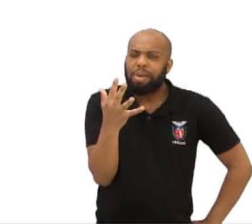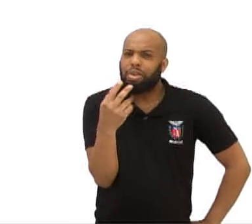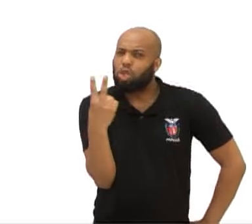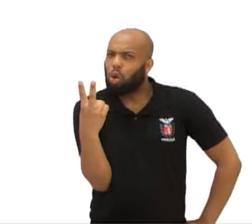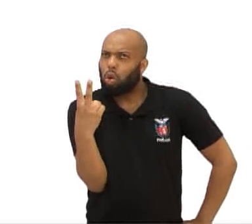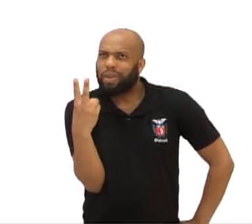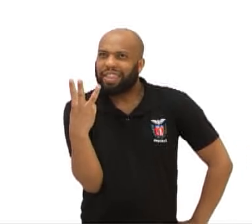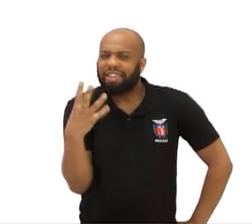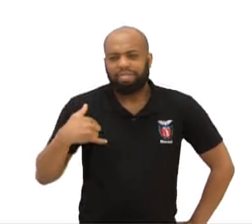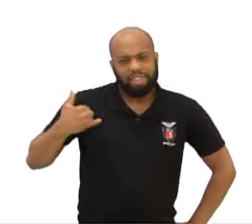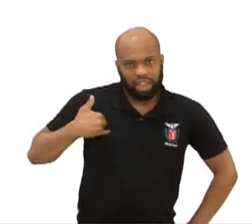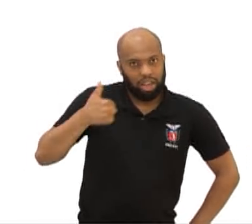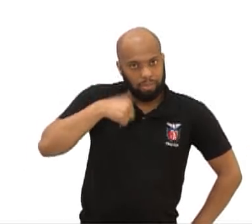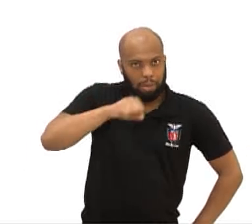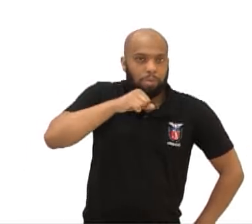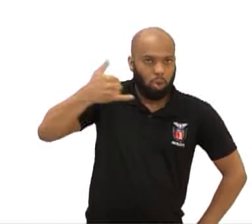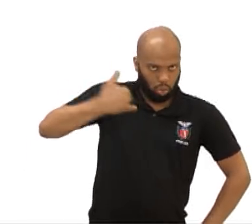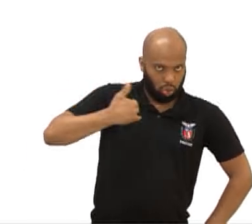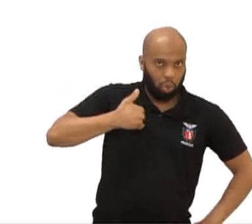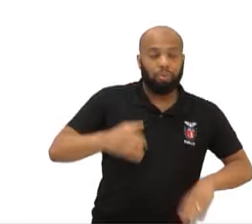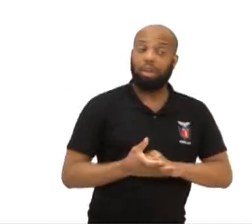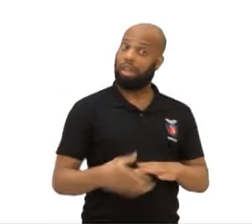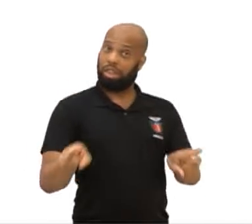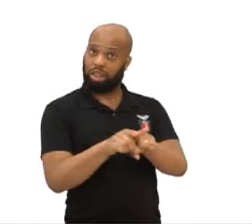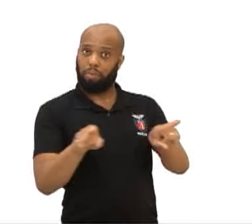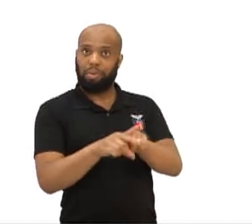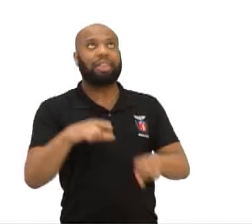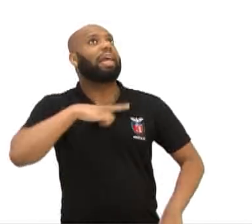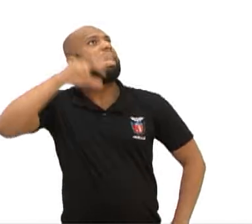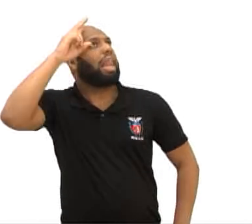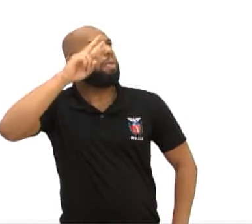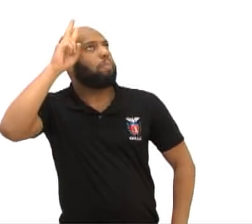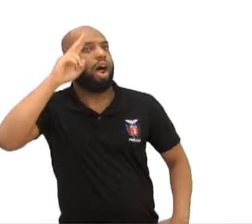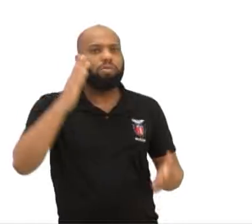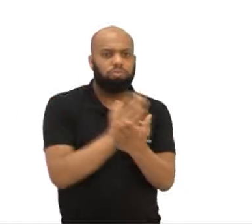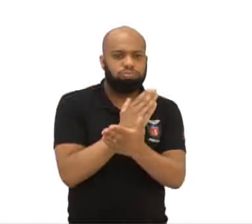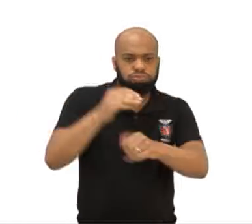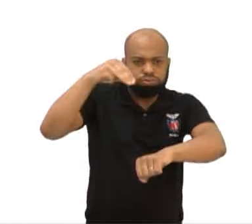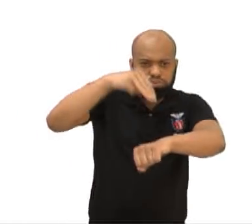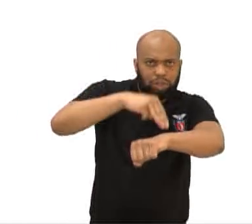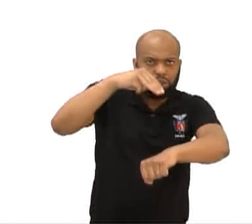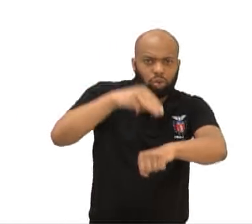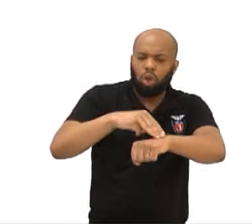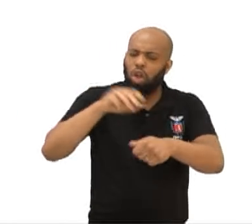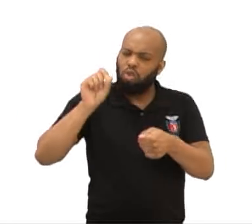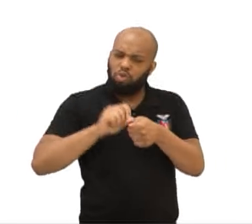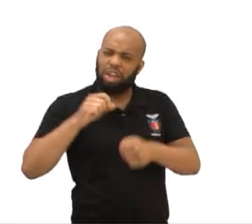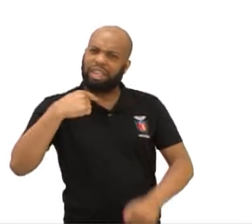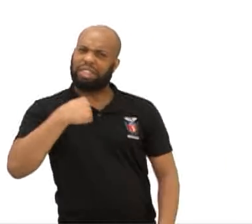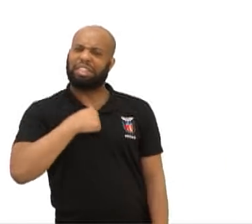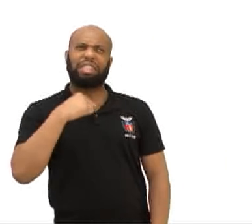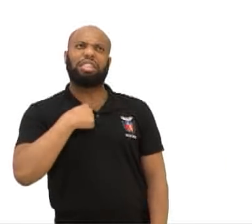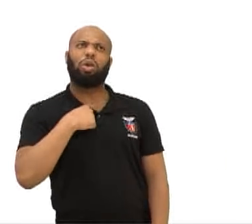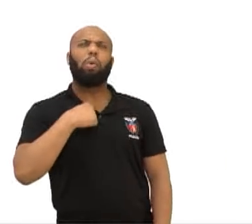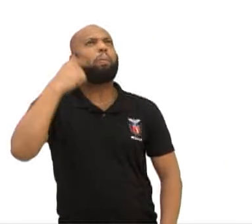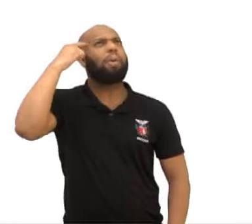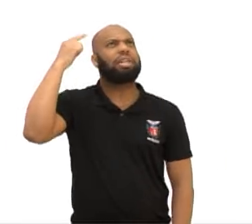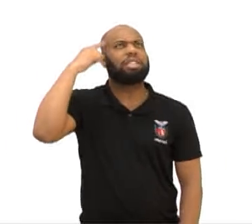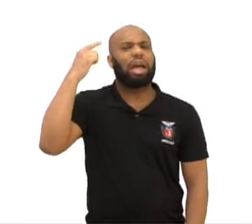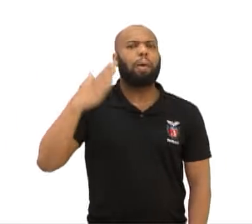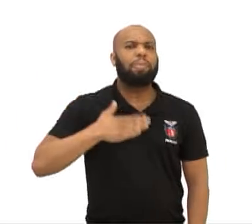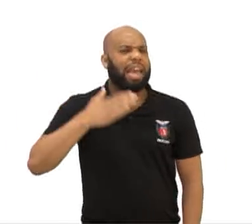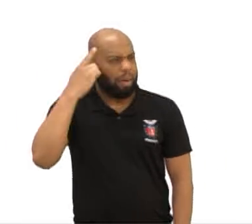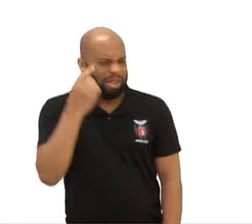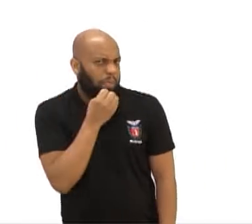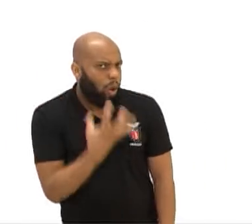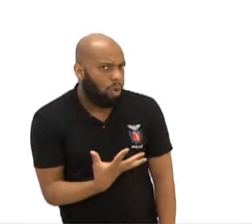3 anos. A recordação de uma obra ou de alguns minutos longínquos não me fez supor que a minha cabeça fosse